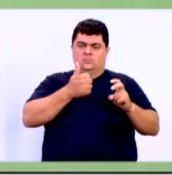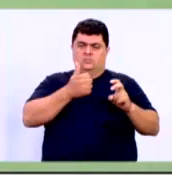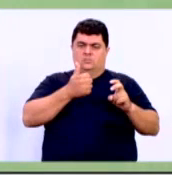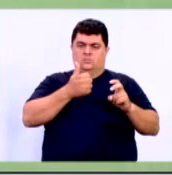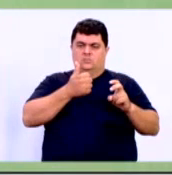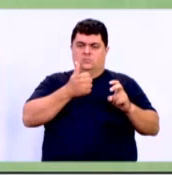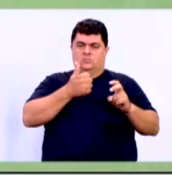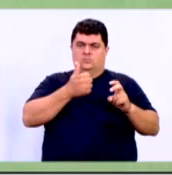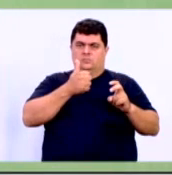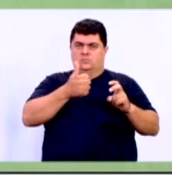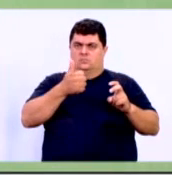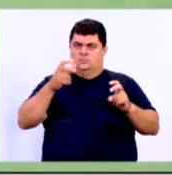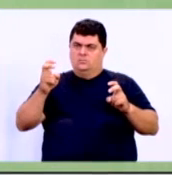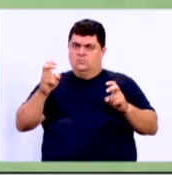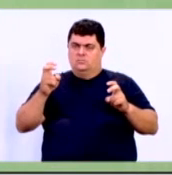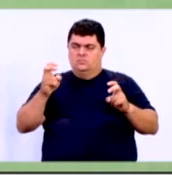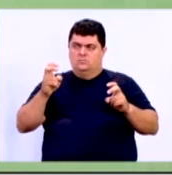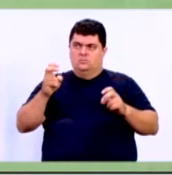115.